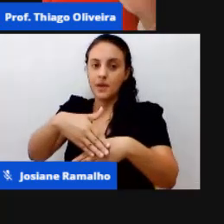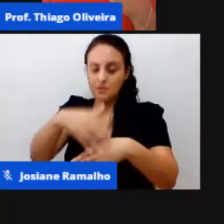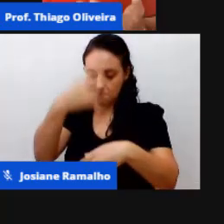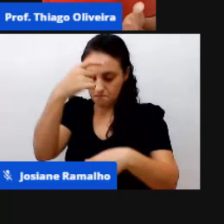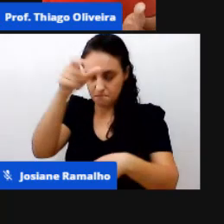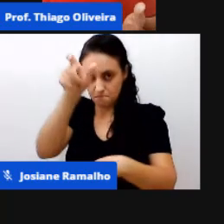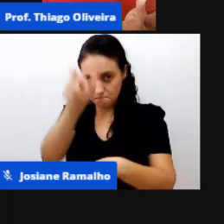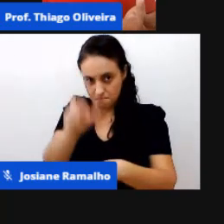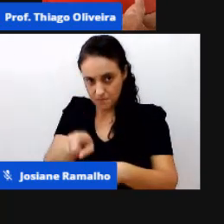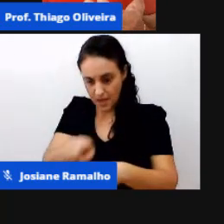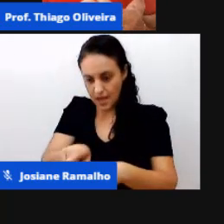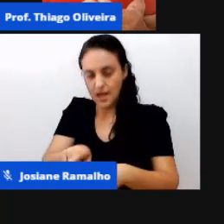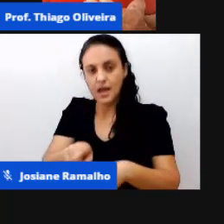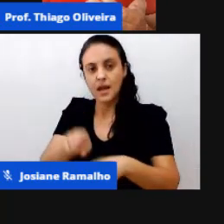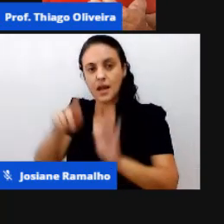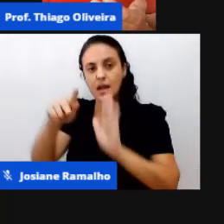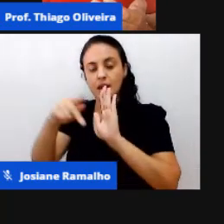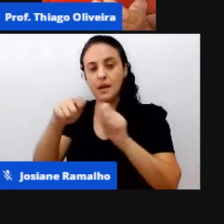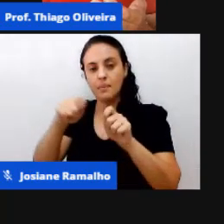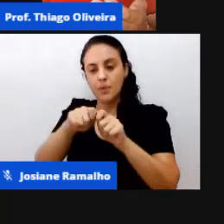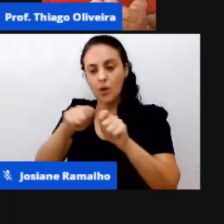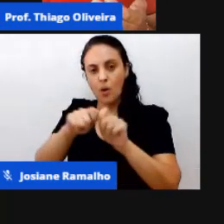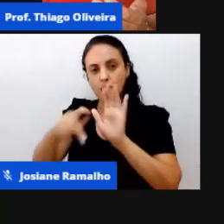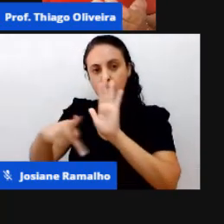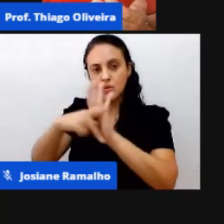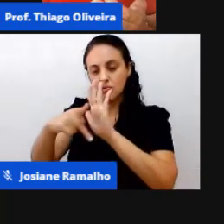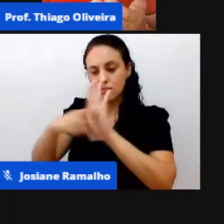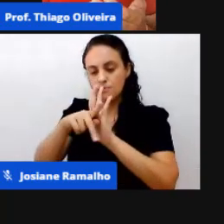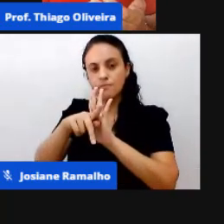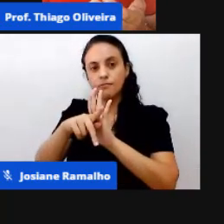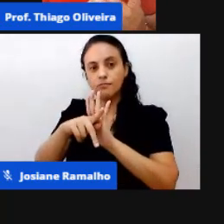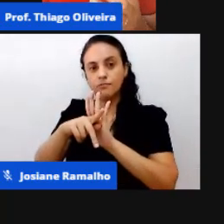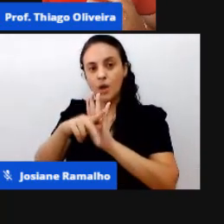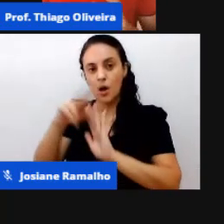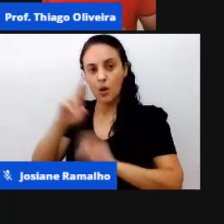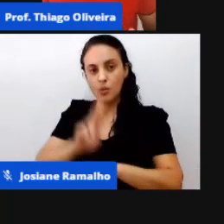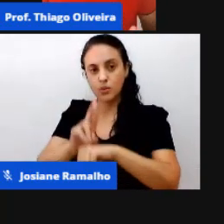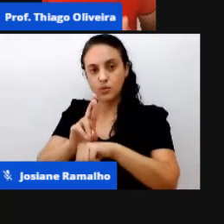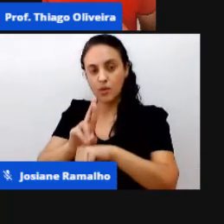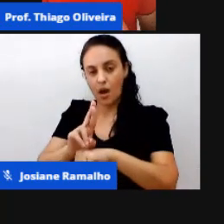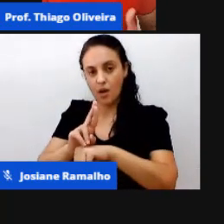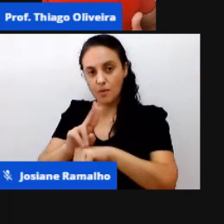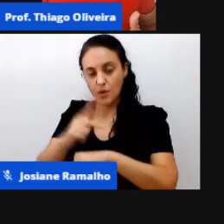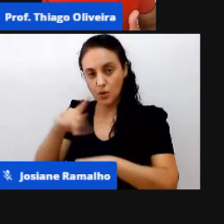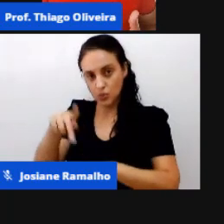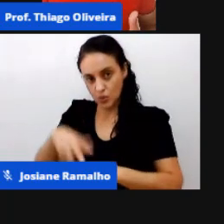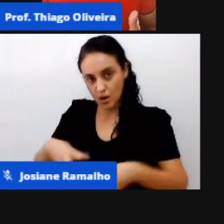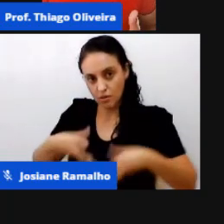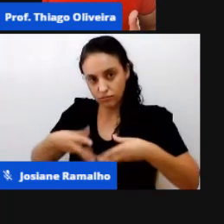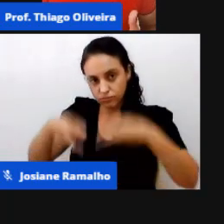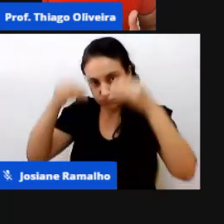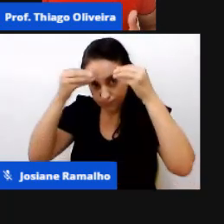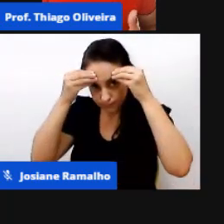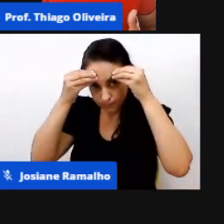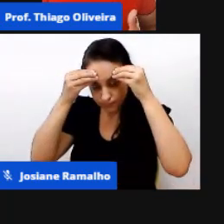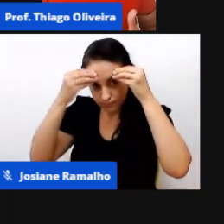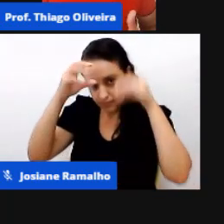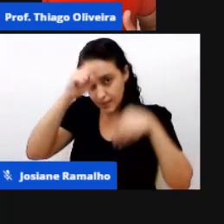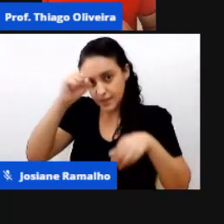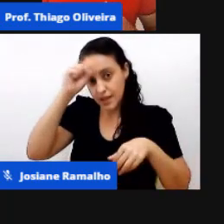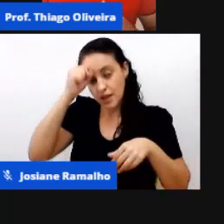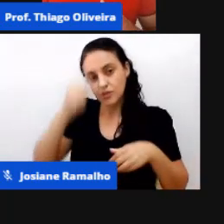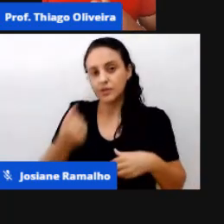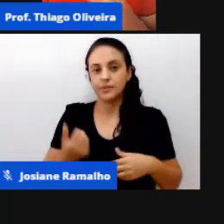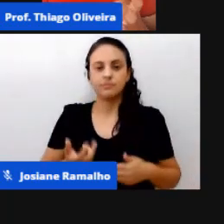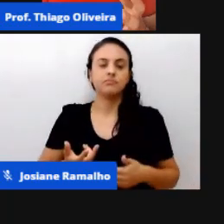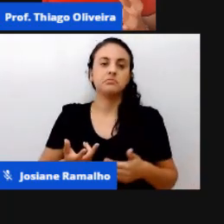Como agente da sua aprendizagem. Uai, professor, mas isso aí é o óbvio.